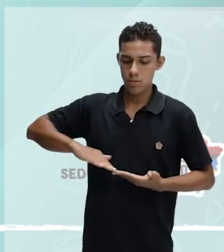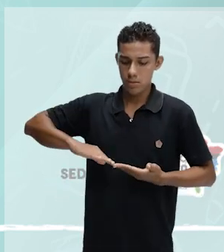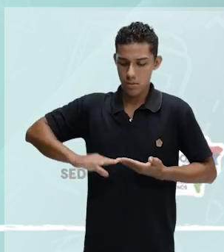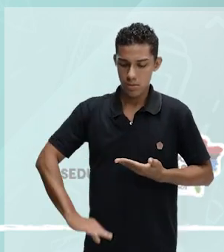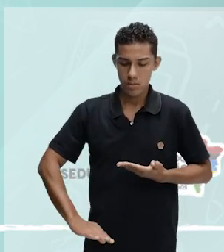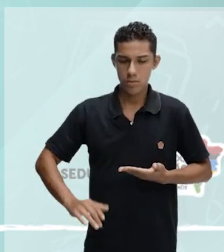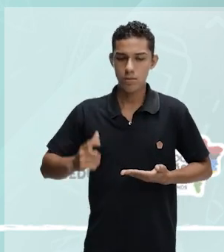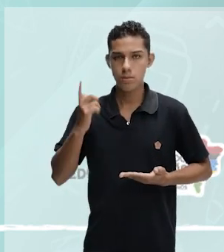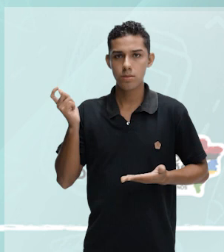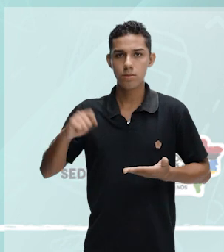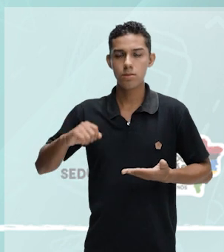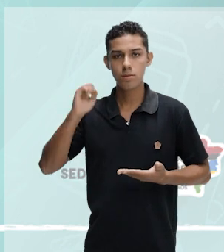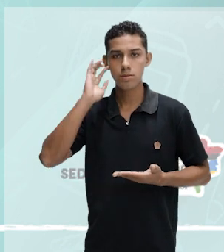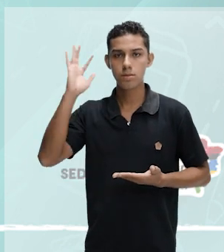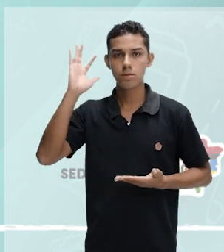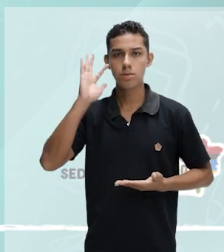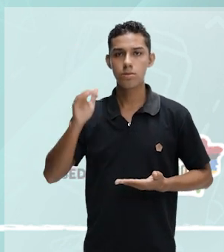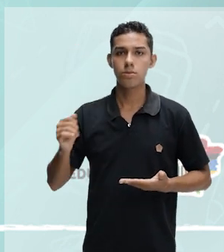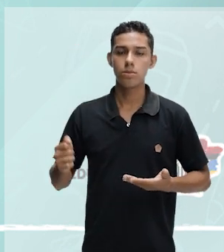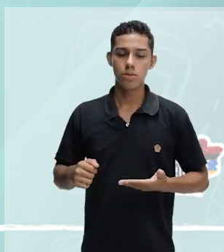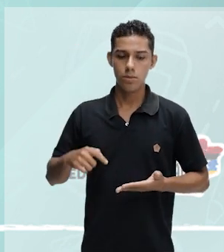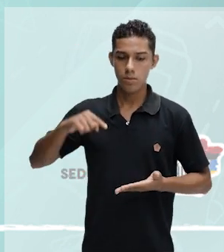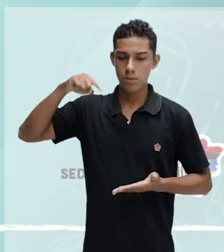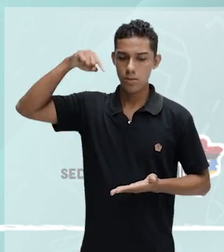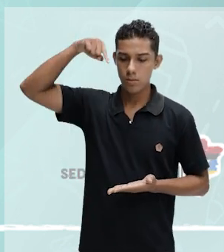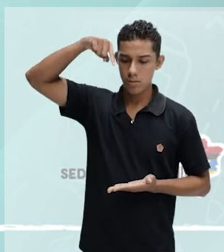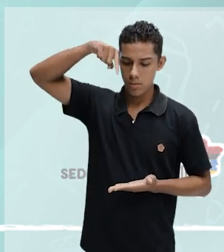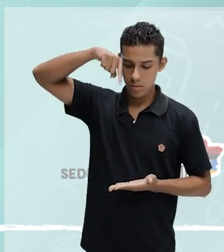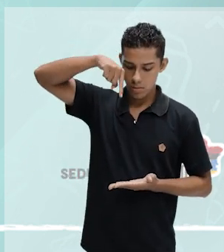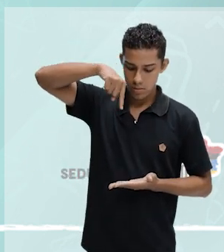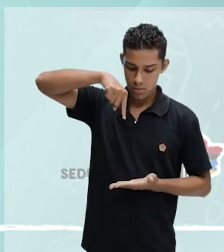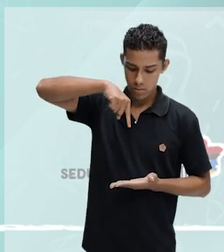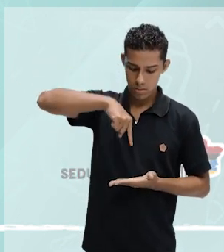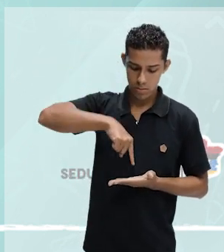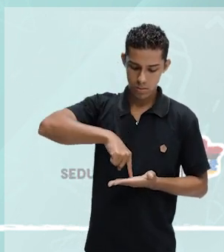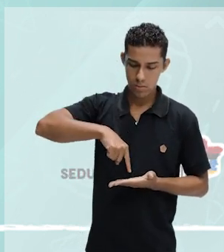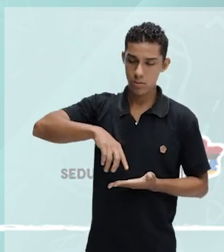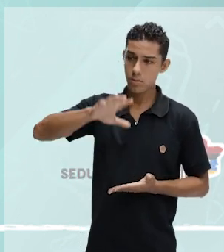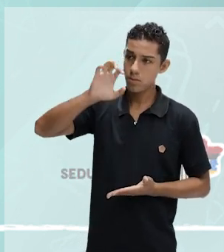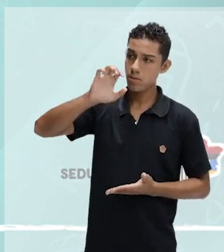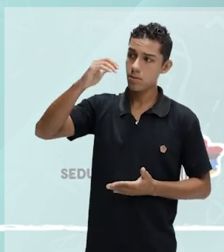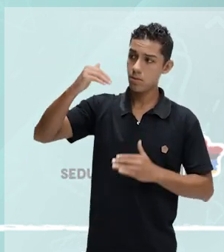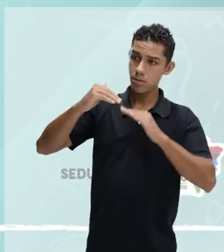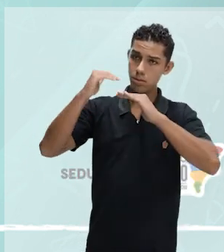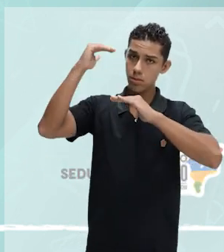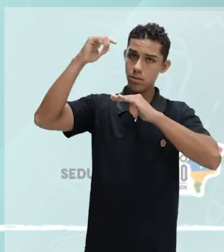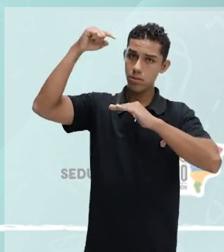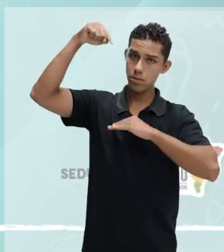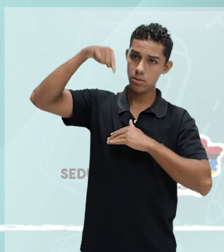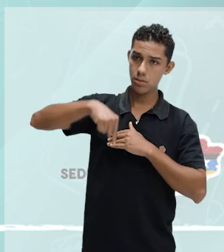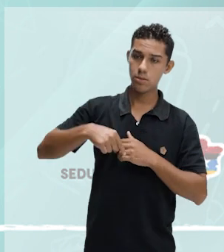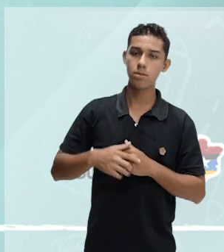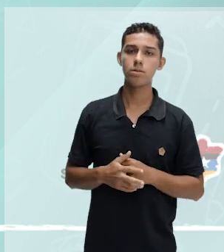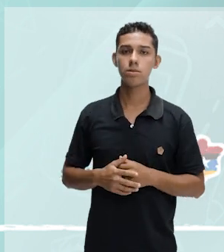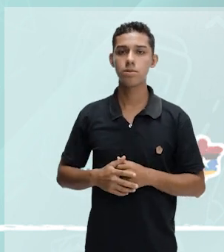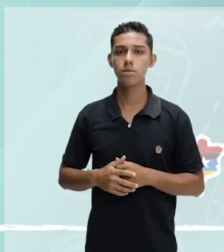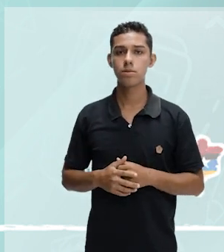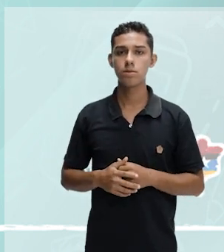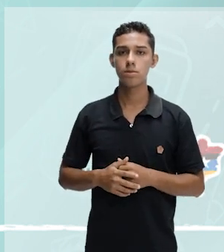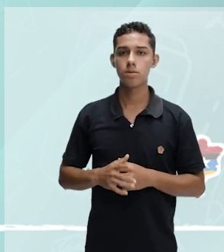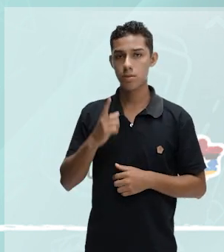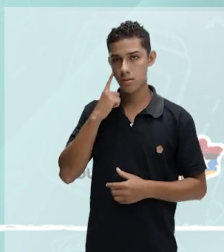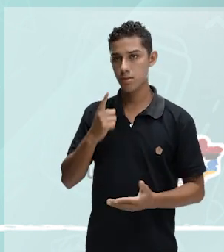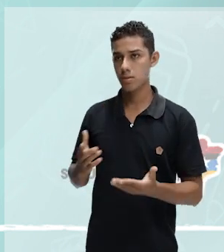certo? Então, imaginemos que um parafuso ele vai perfurar esse plano de cima para baixo, tá certo?